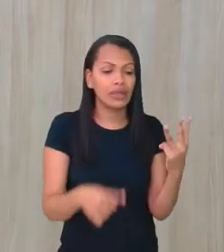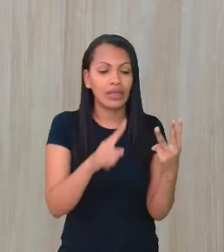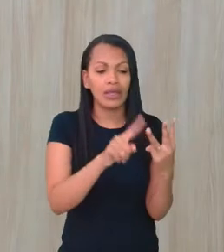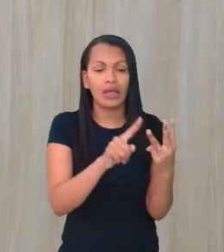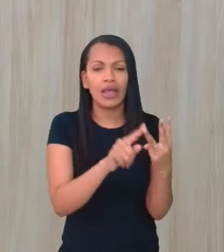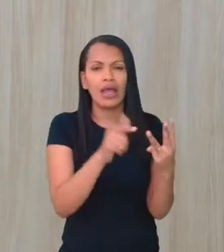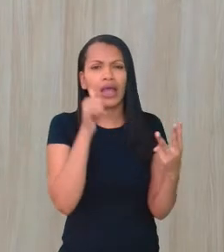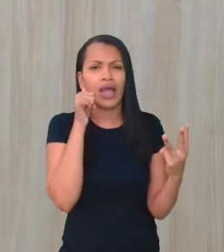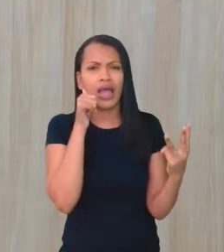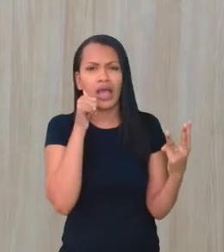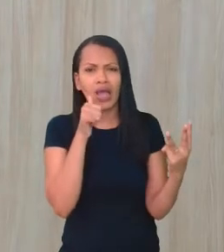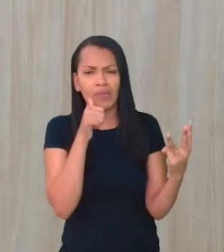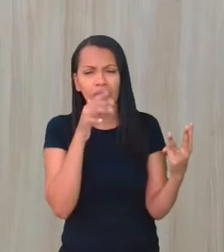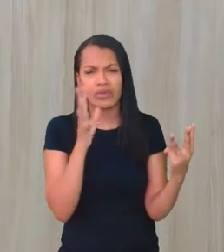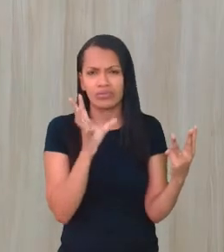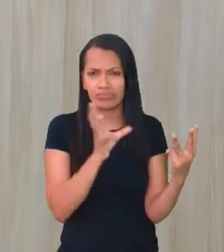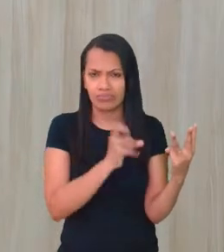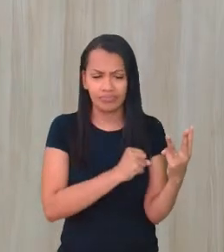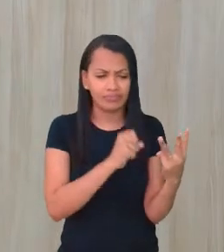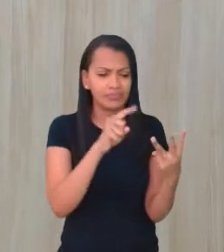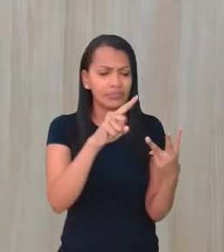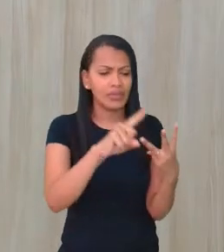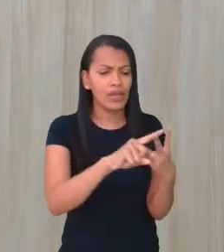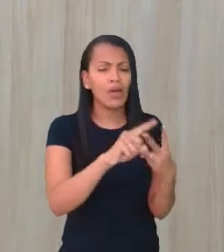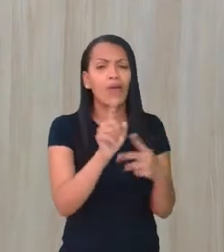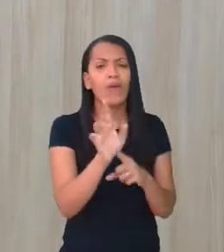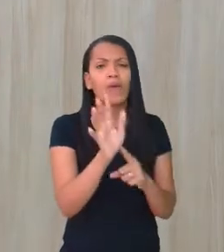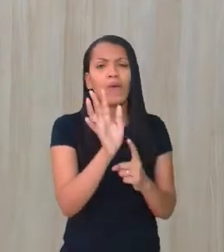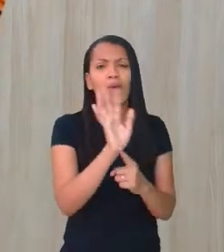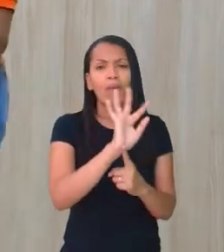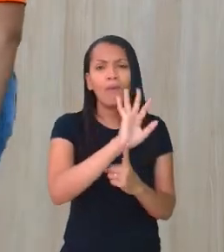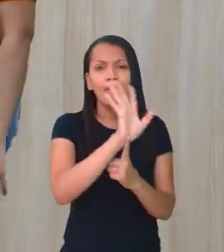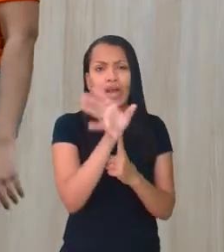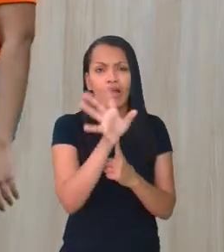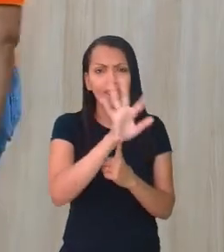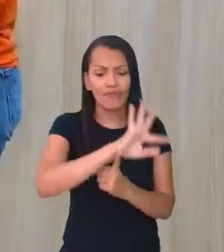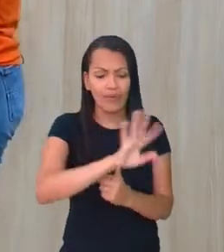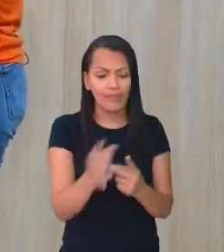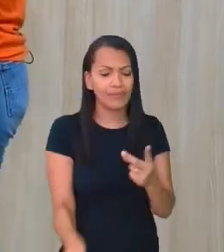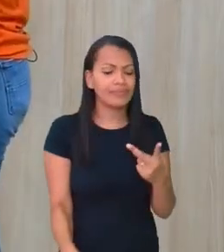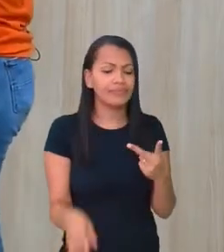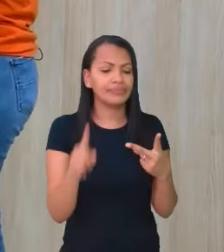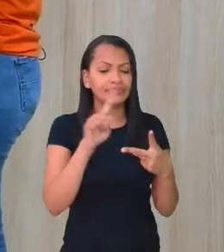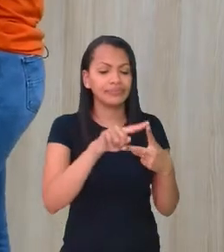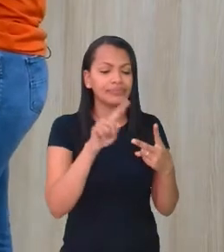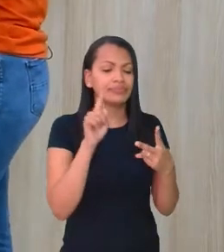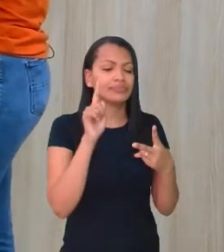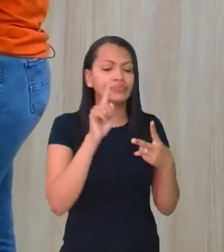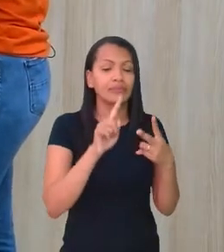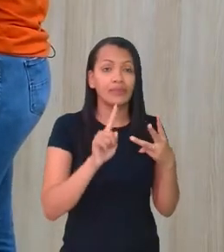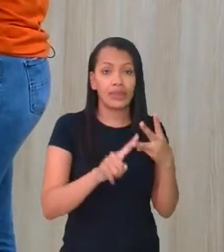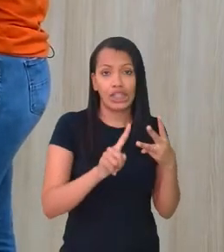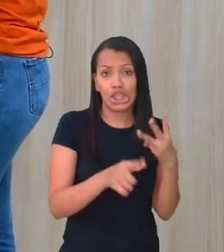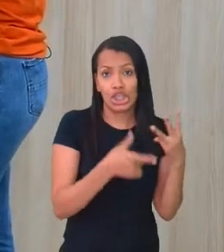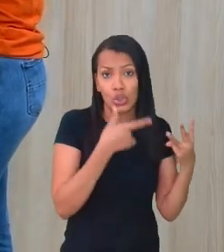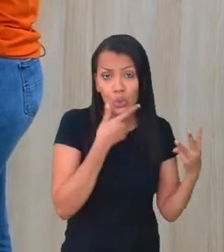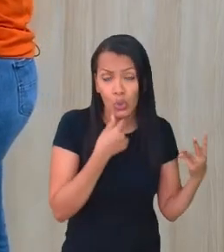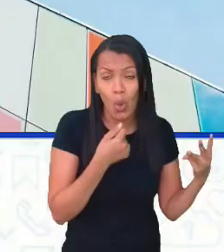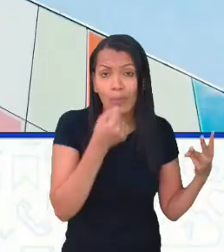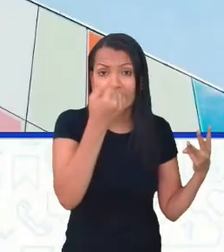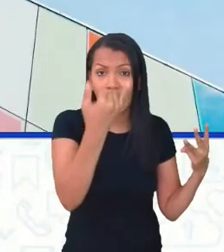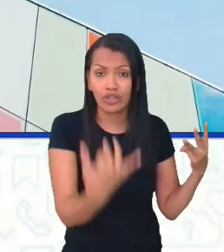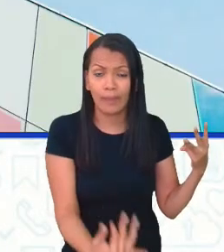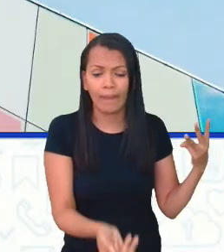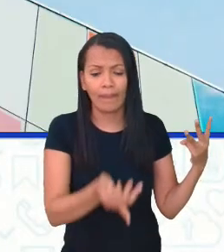ser uma personagem, né? Ela nem existe na história, ela está só na cabeça dele. A gente tem a análise crítica sobre contextos